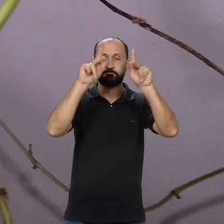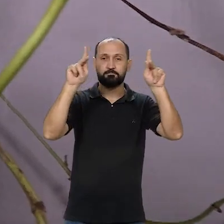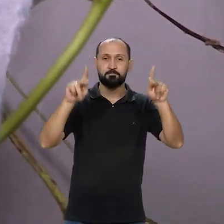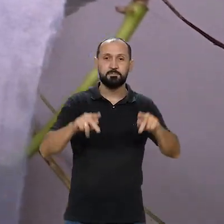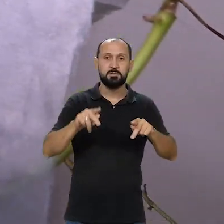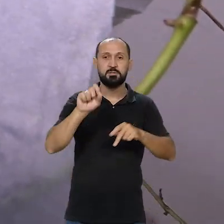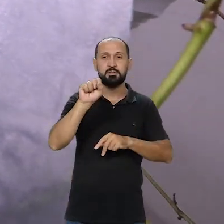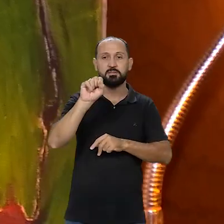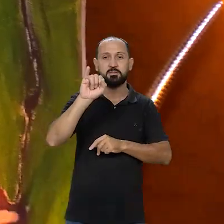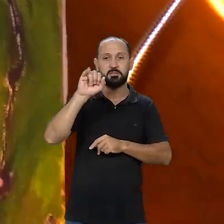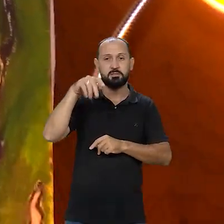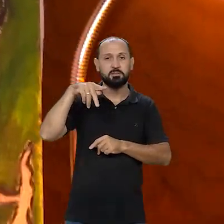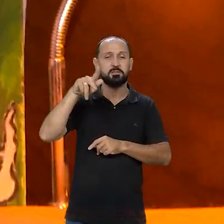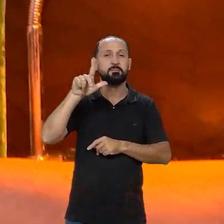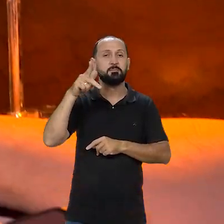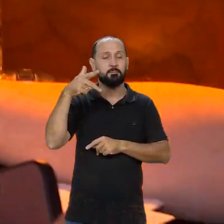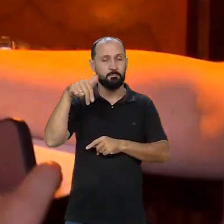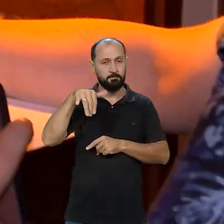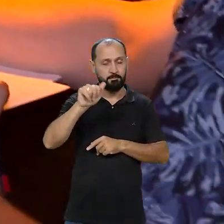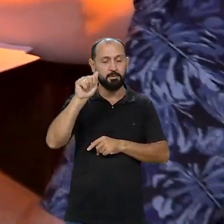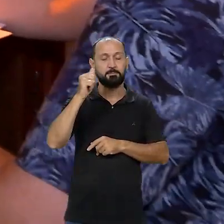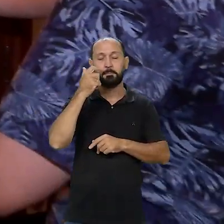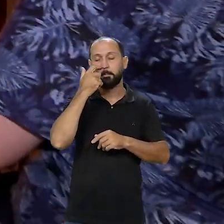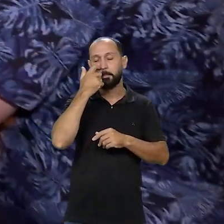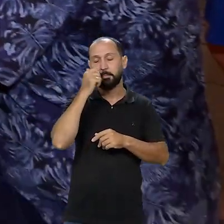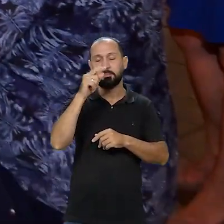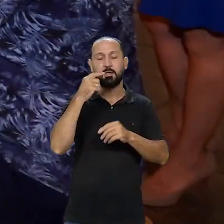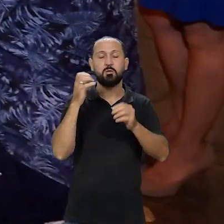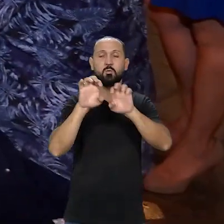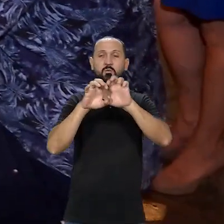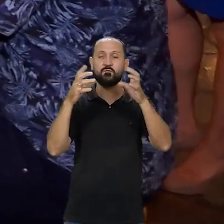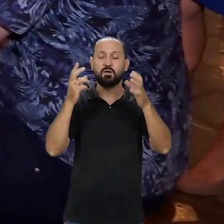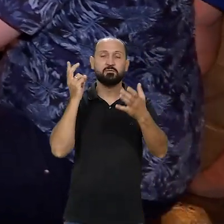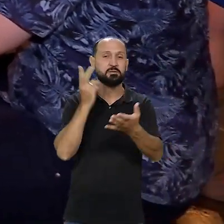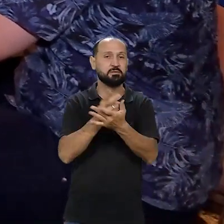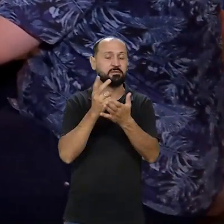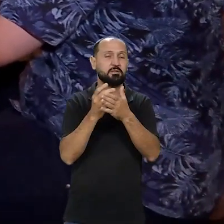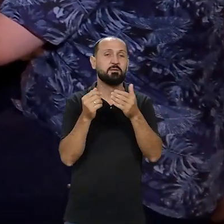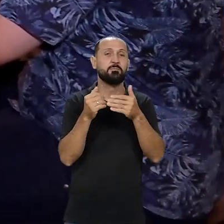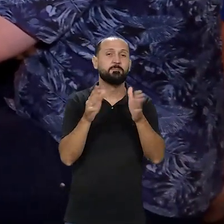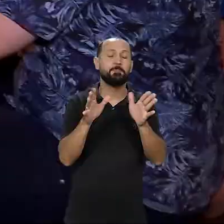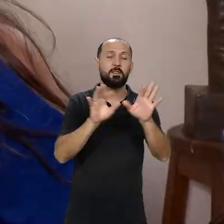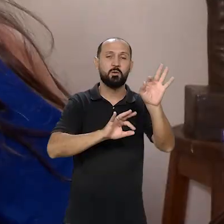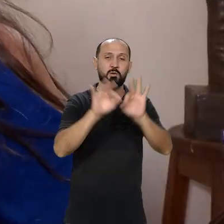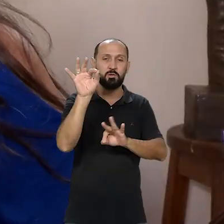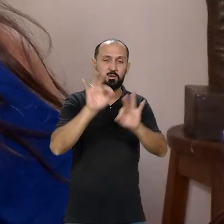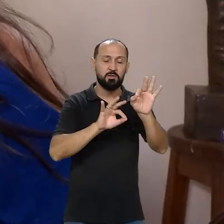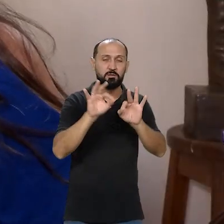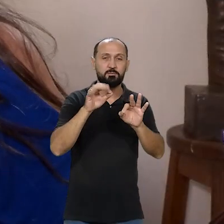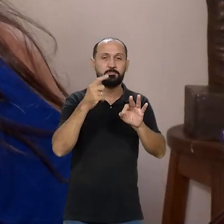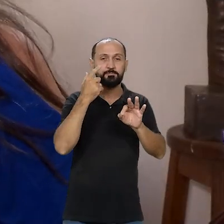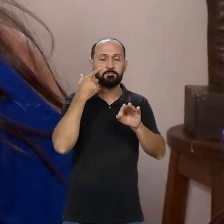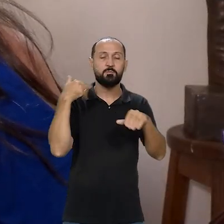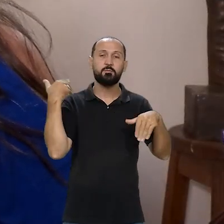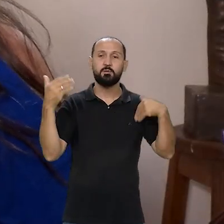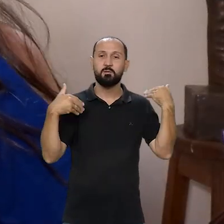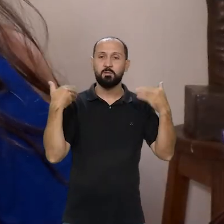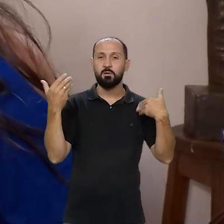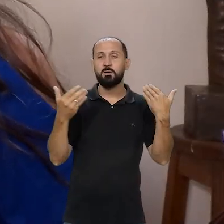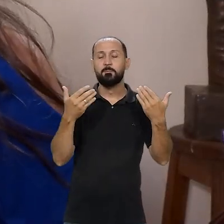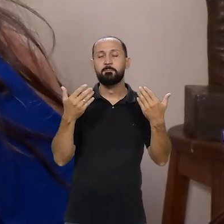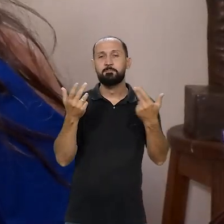na plataforma Simpla. Existe um evento no Simpla que fica aberto, onde nós organizamos